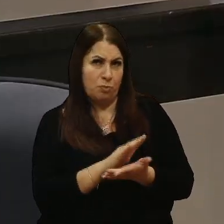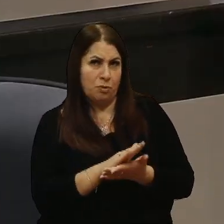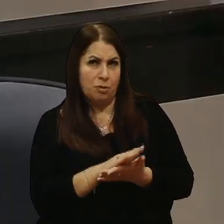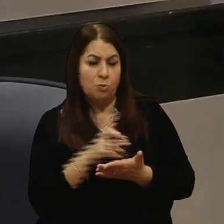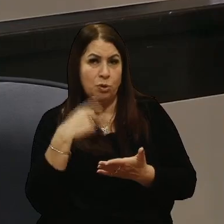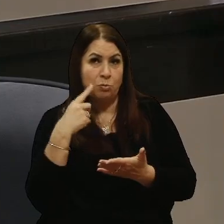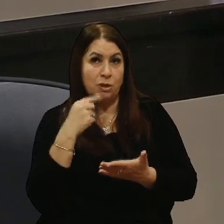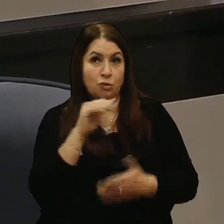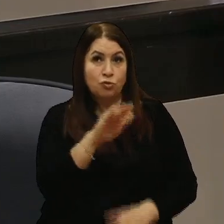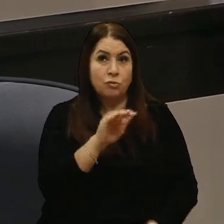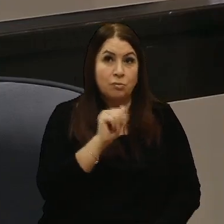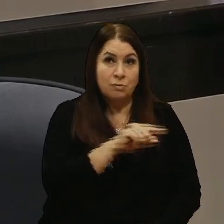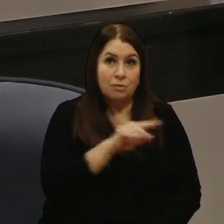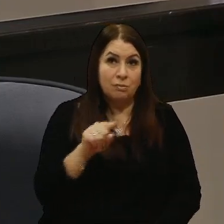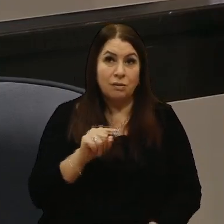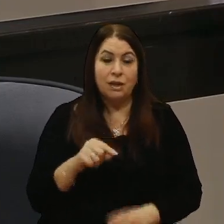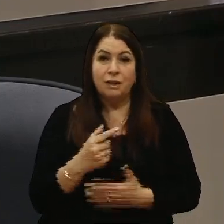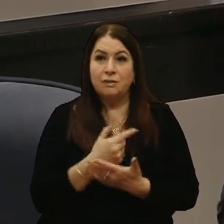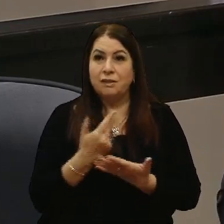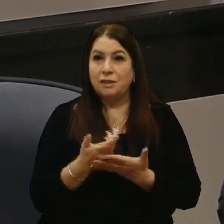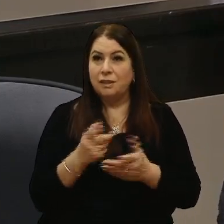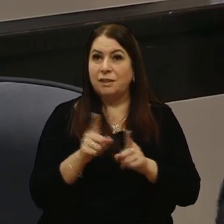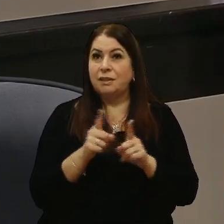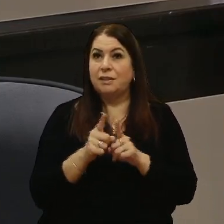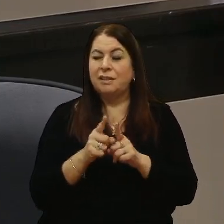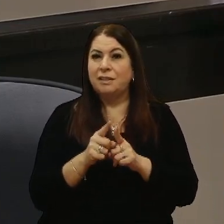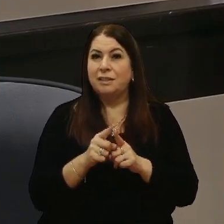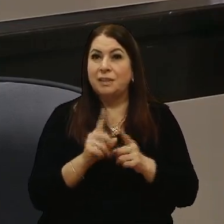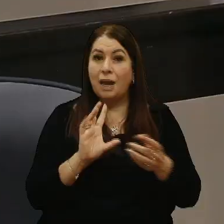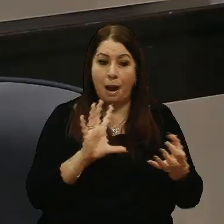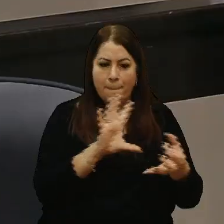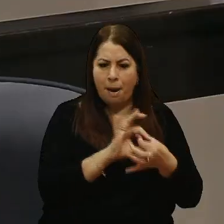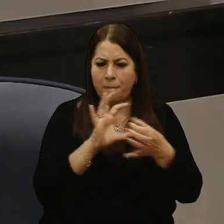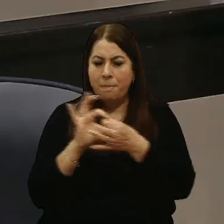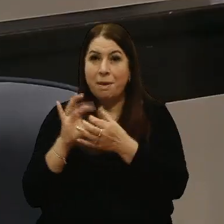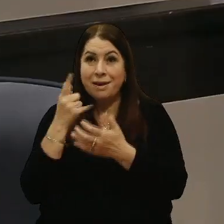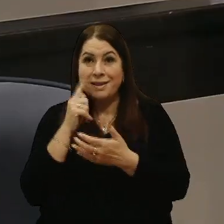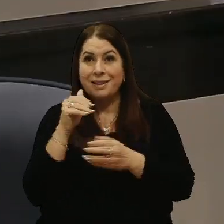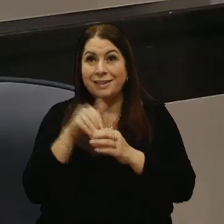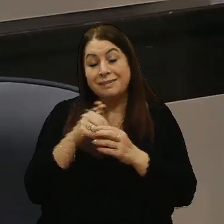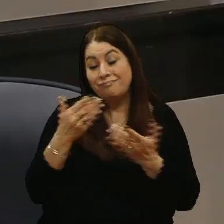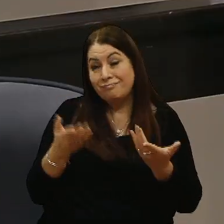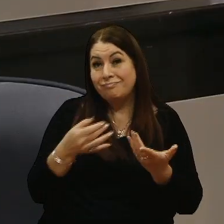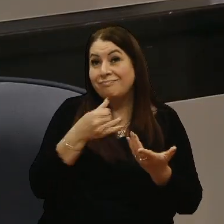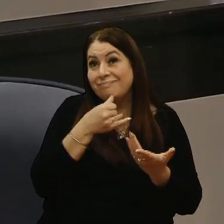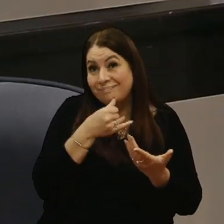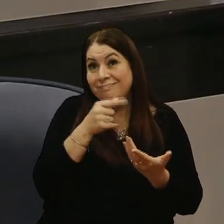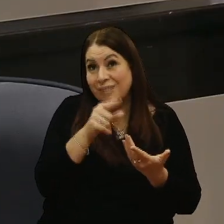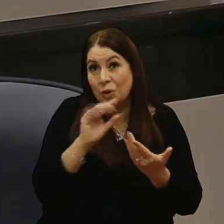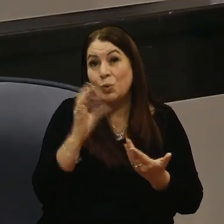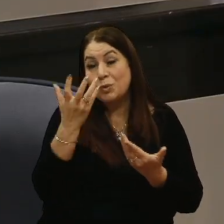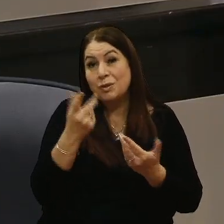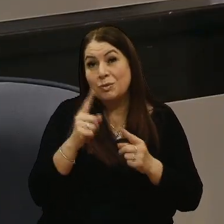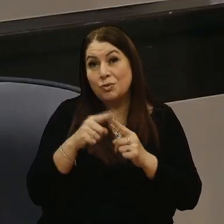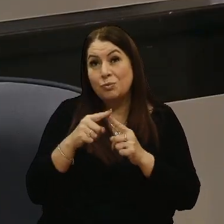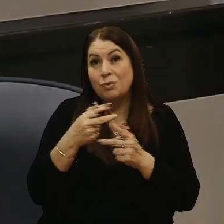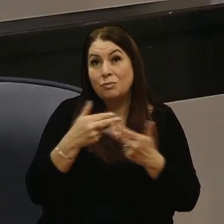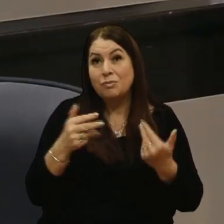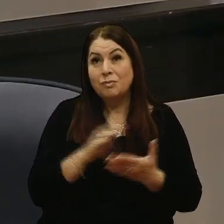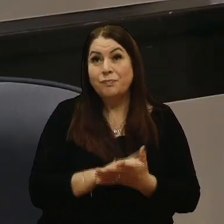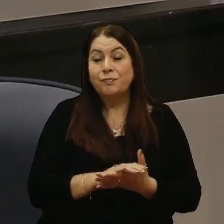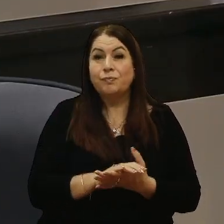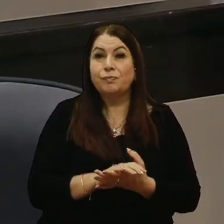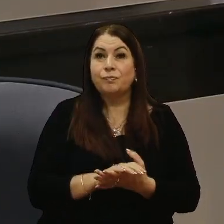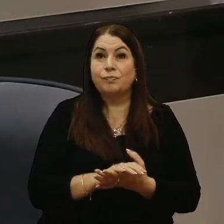deputado indicou, a gente sabe como é que é. E aí ele se amarrou em todo mundo para ganhar a eleição e infelizmente acaba ocorrendo esse tipo de coisa, né? E a